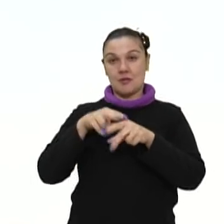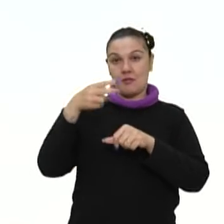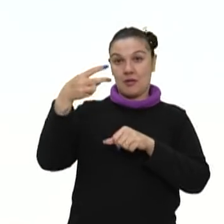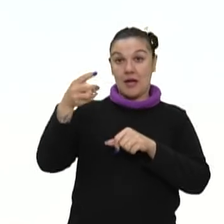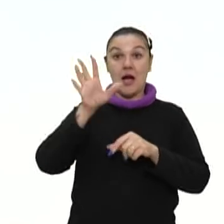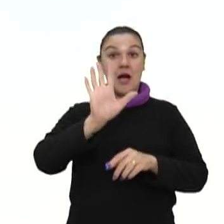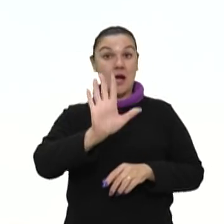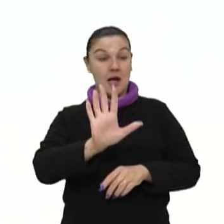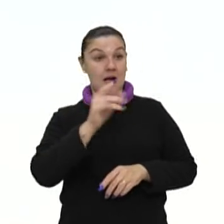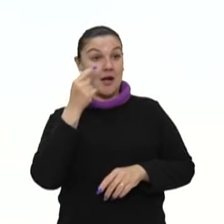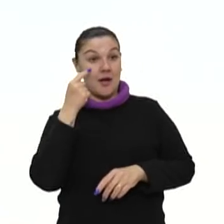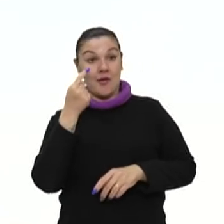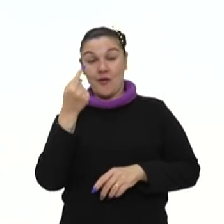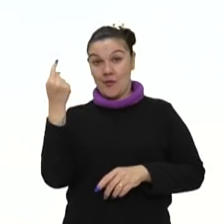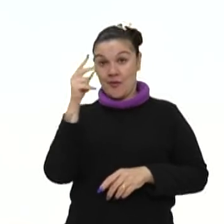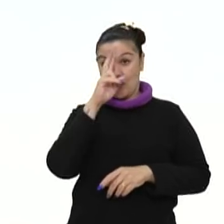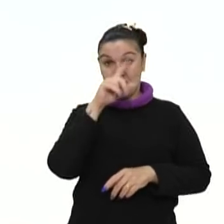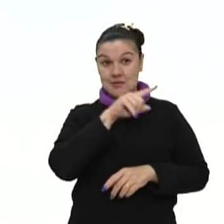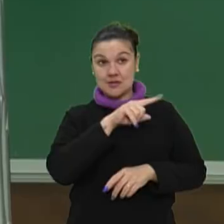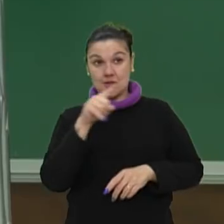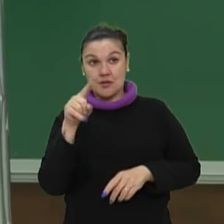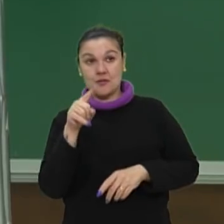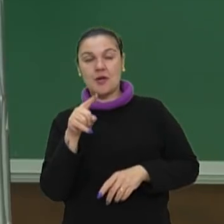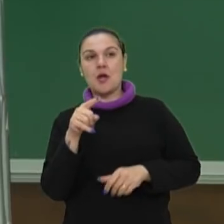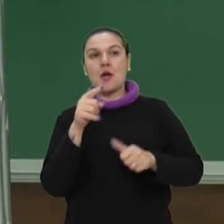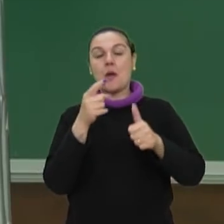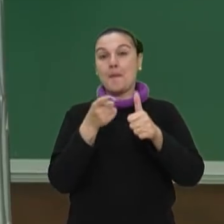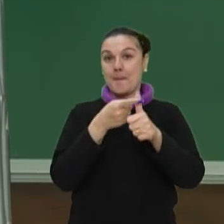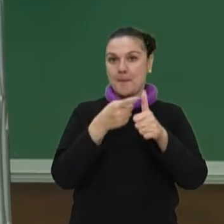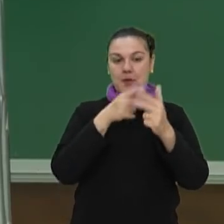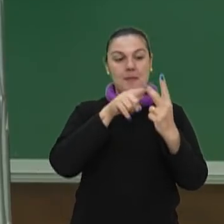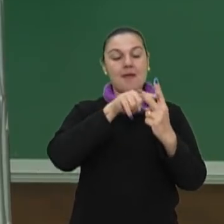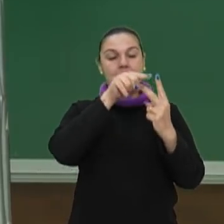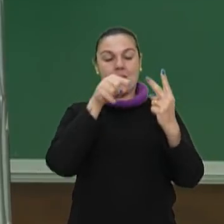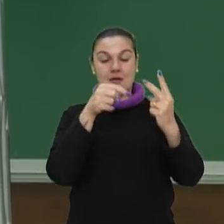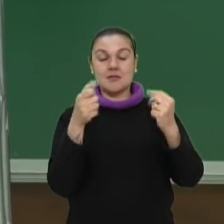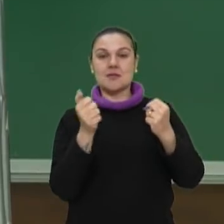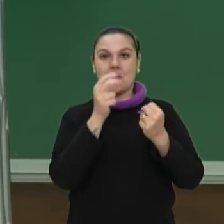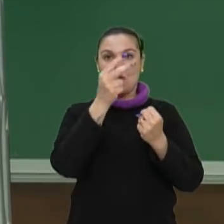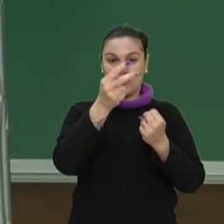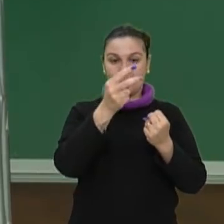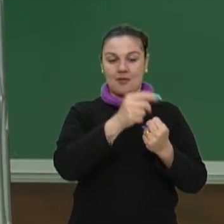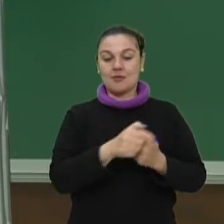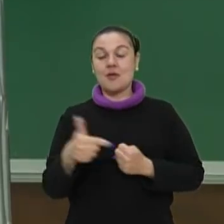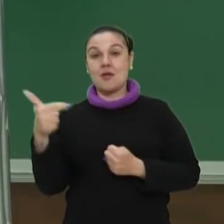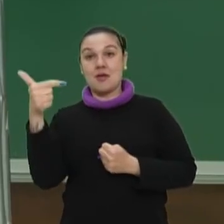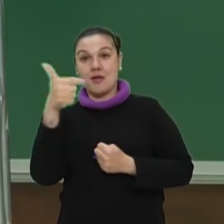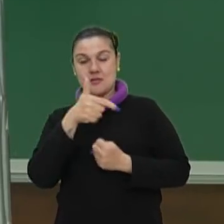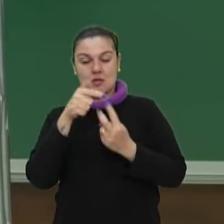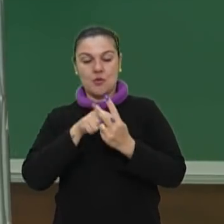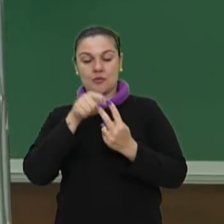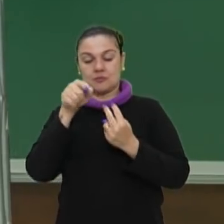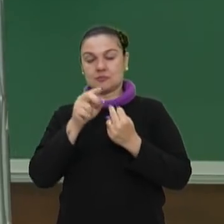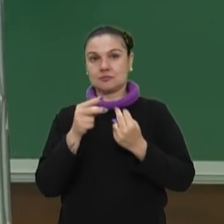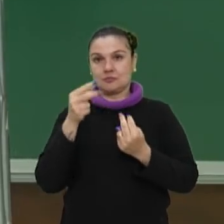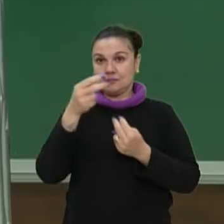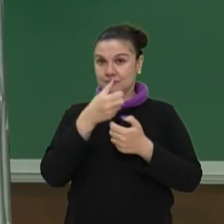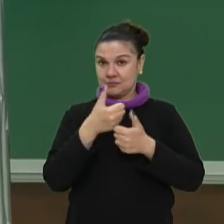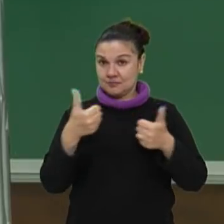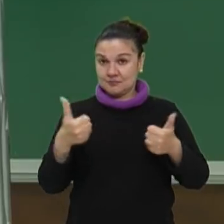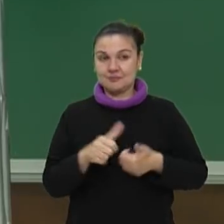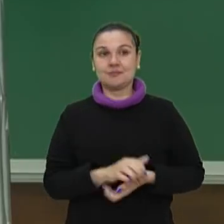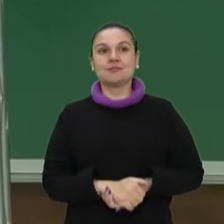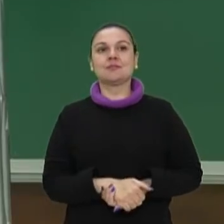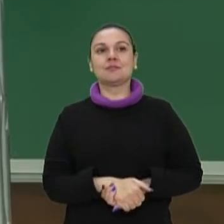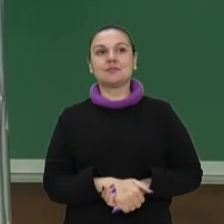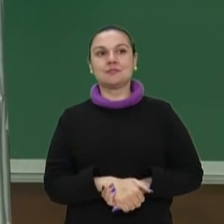quadrado. Ou seja, quanto que vale a primeira raiz ao quadrado somado com a segunda raiz ao quadrado. Beleza? É isso que eu